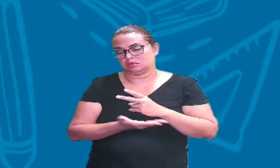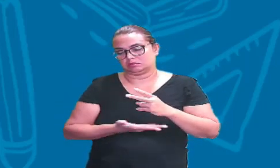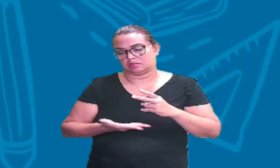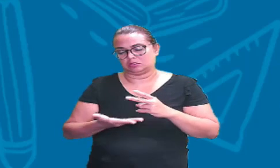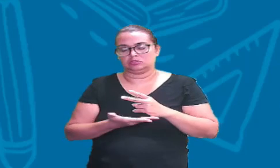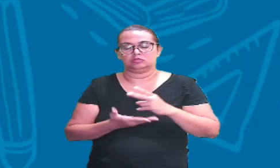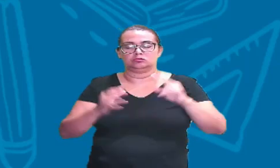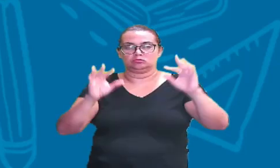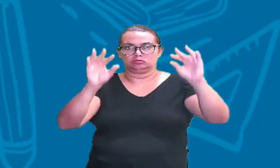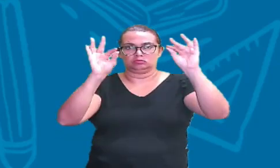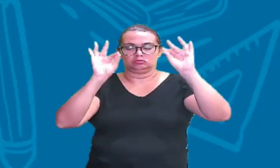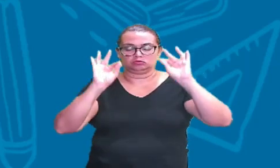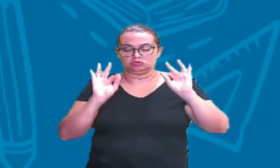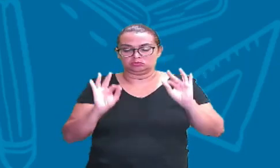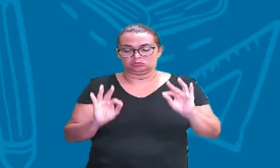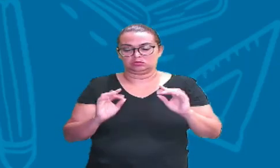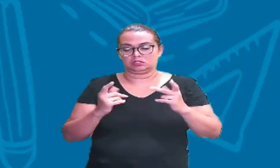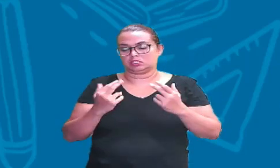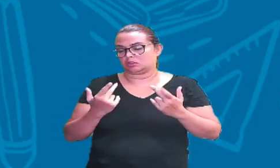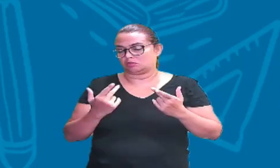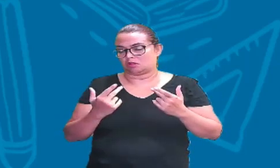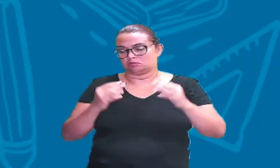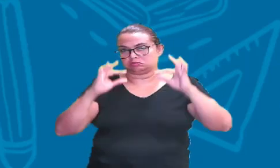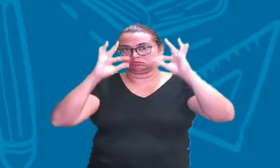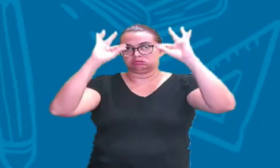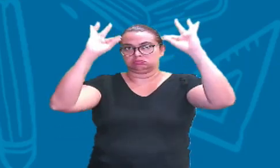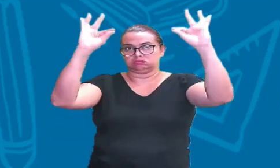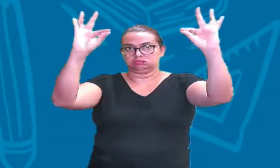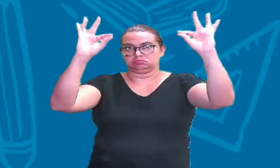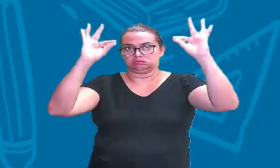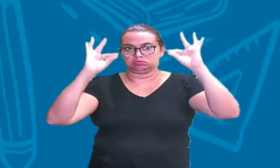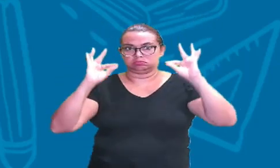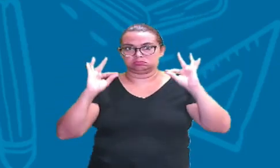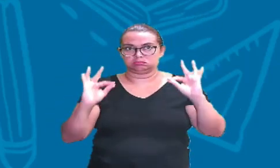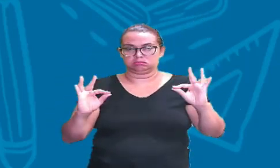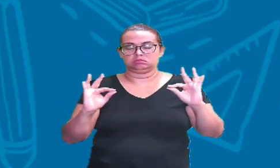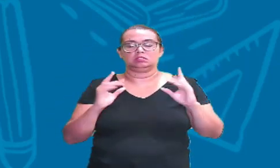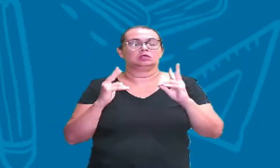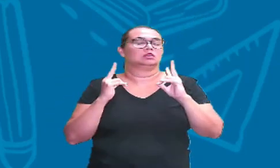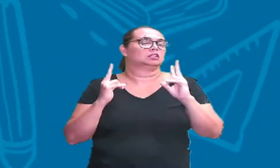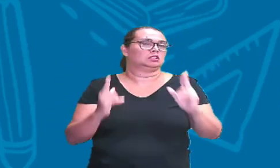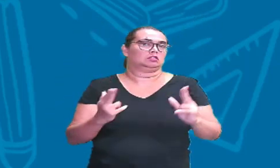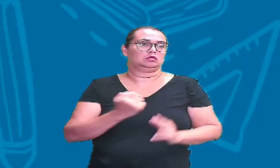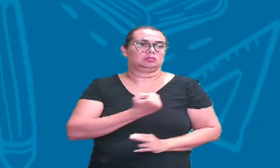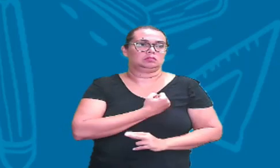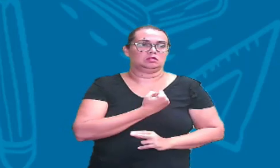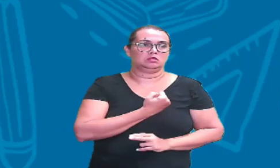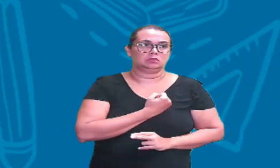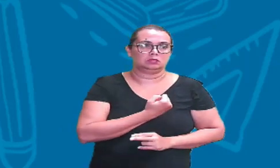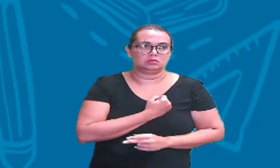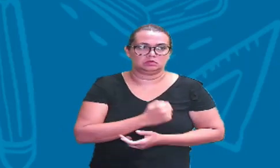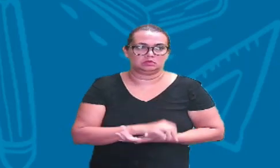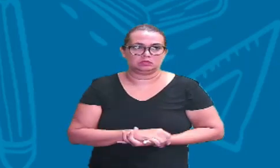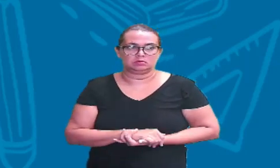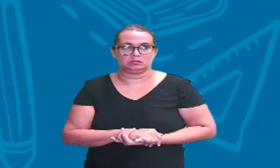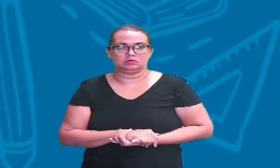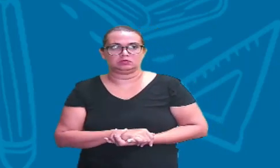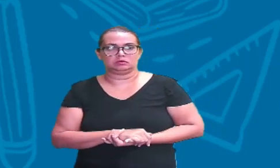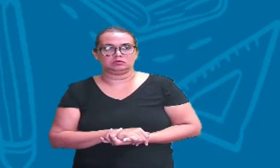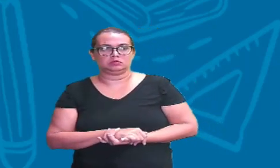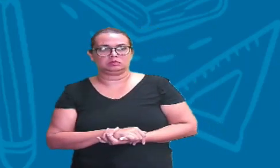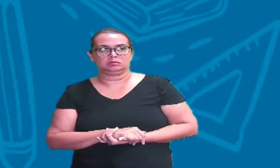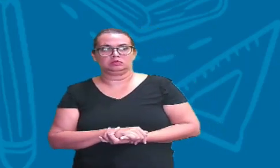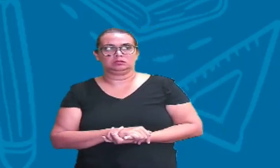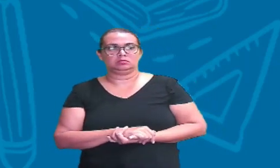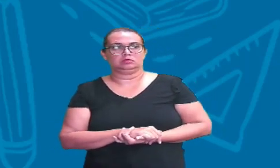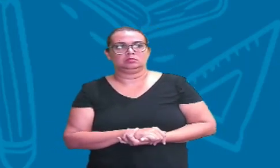de baixo, da reta de baixo, tá certo? Vamos observar e ver isso bem mais